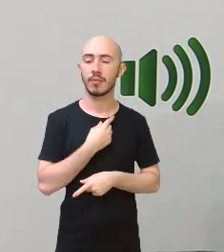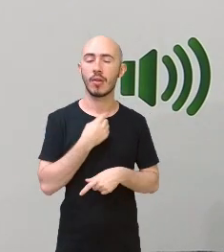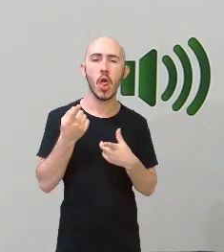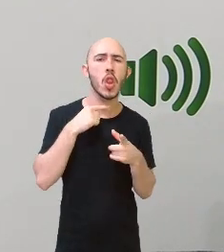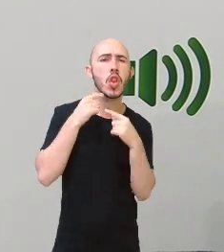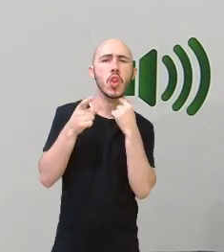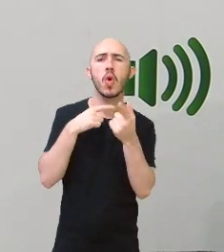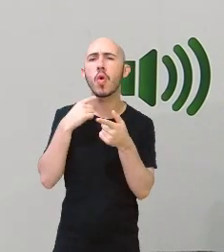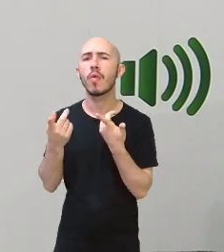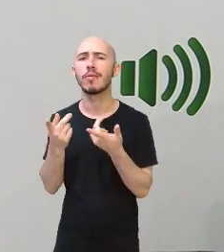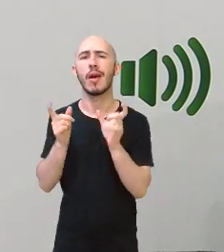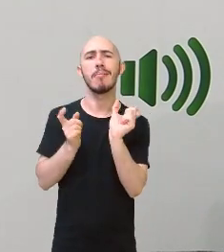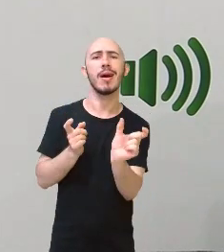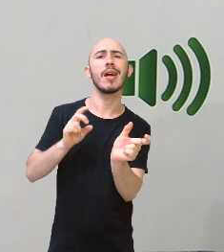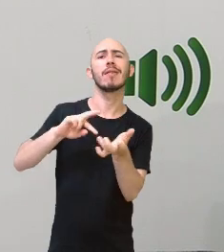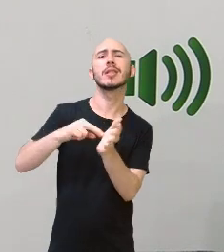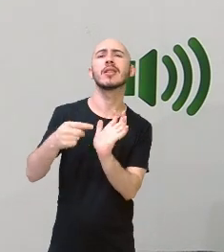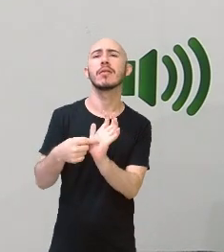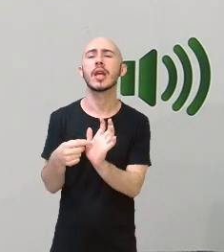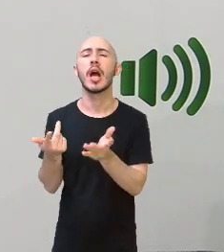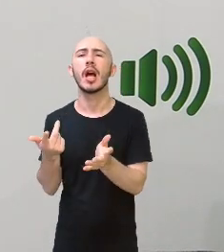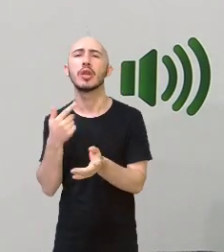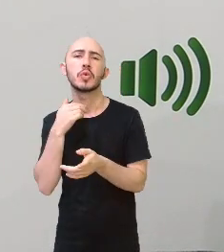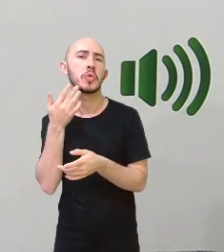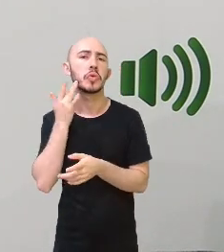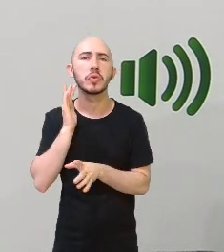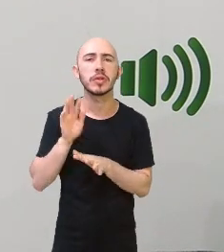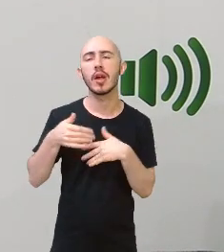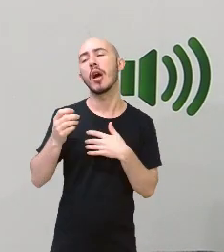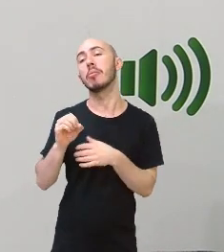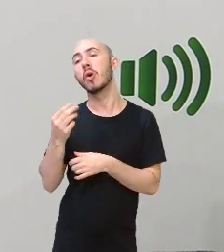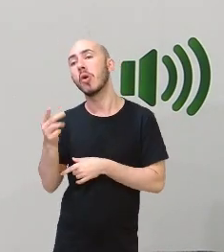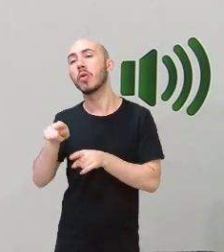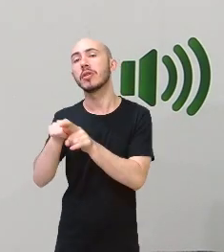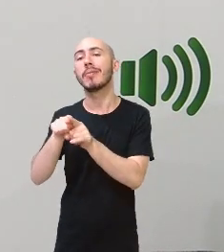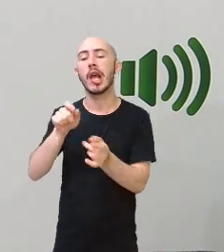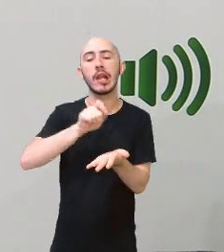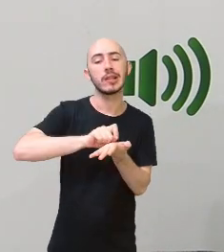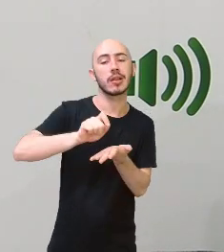dúvidas sobre o significado das palavras ou sobre a escrita delas